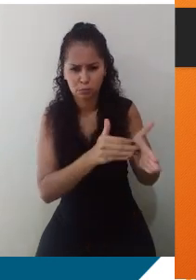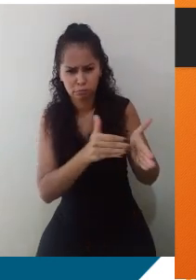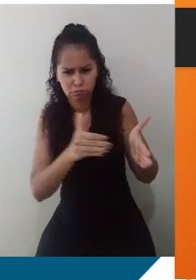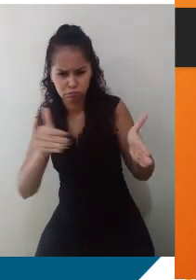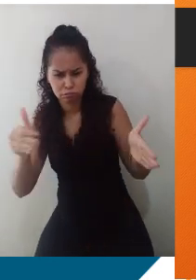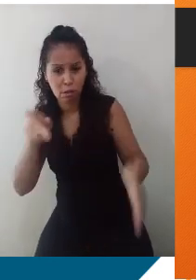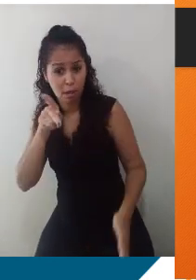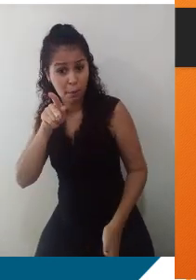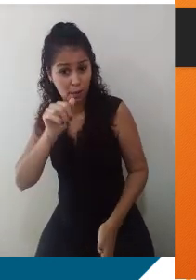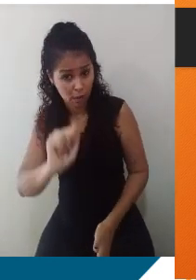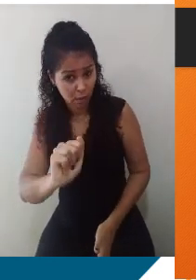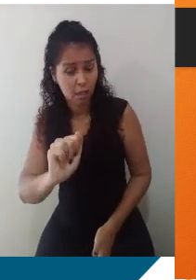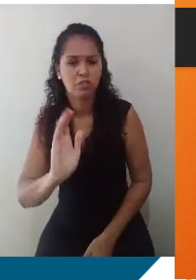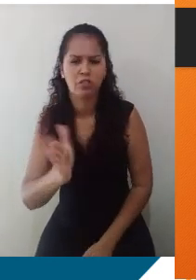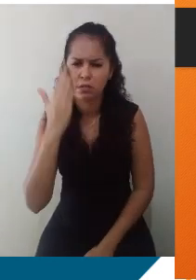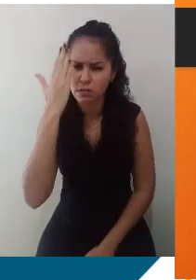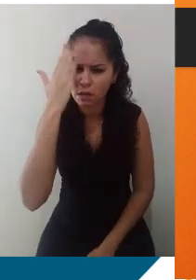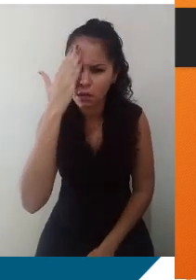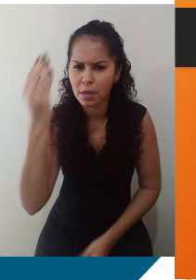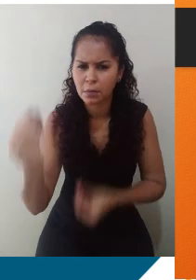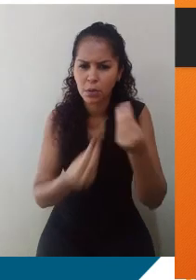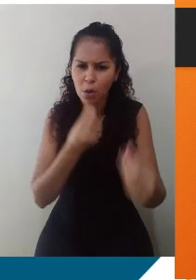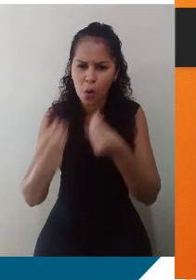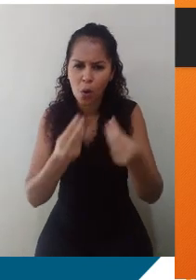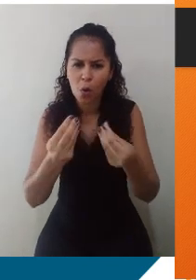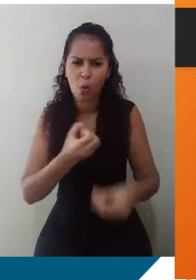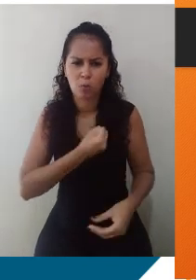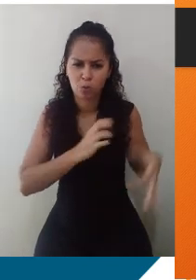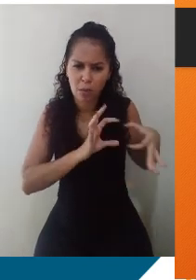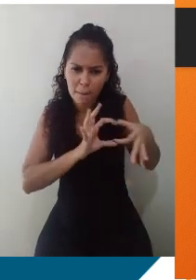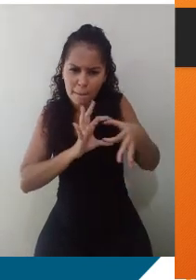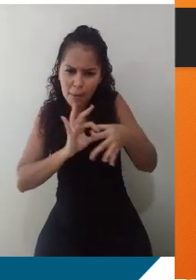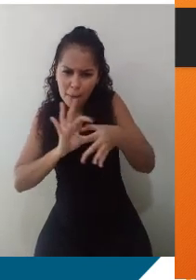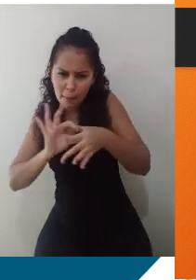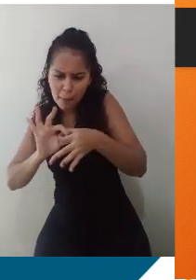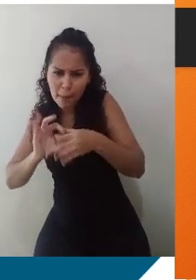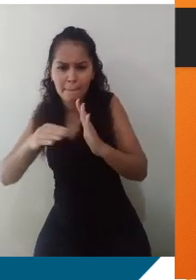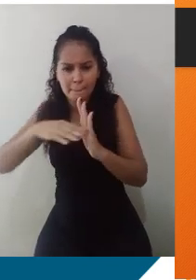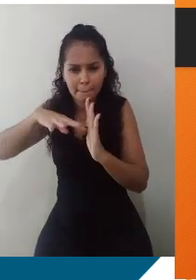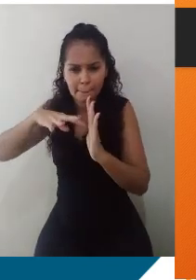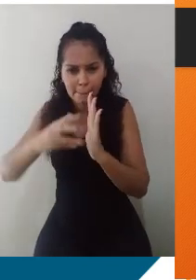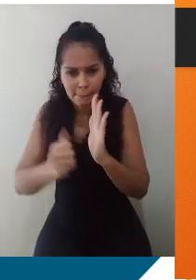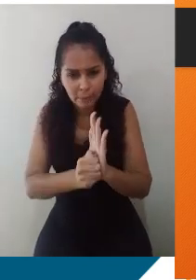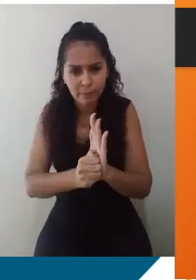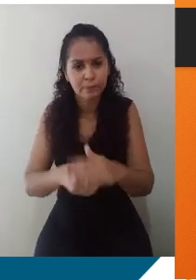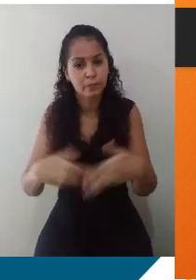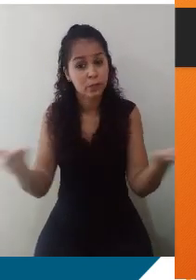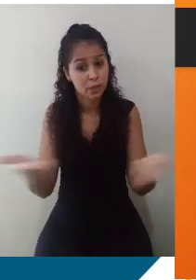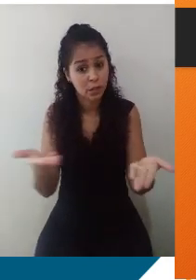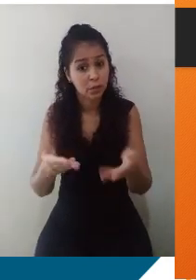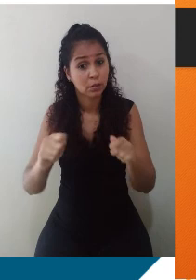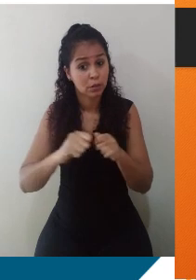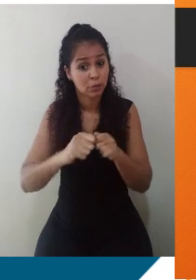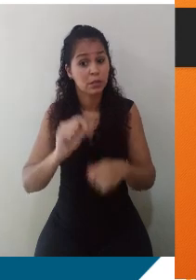aritmética, já vimos o que são equidistantes e já vimos como esses números estão associados através de médias aritméticas, eu vou propor a